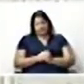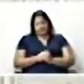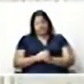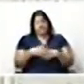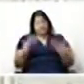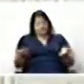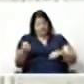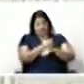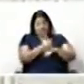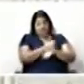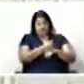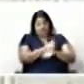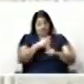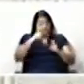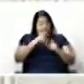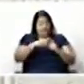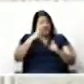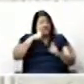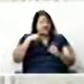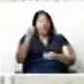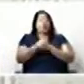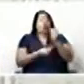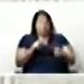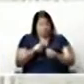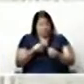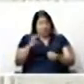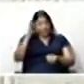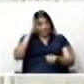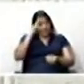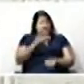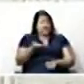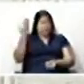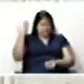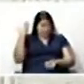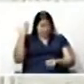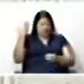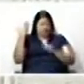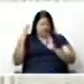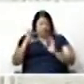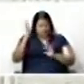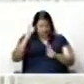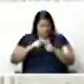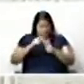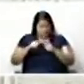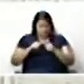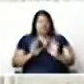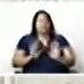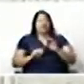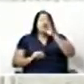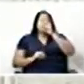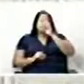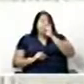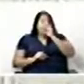Essa profissional, isso aconteceu na terça passada, sábado passado, em seguida ao sequestro